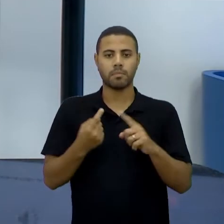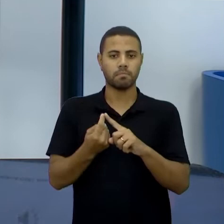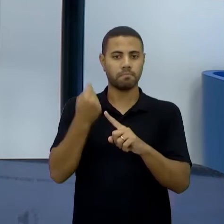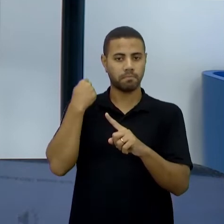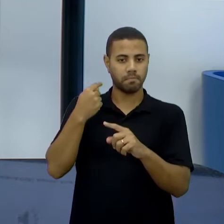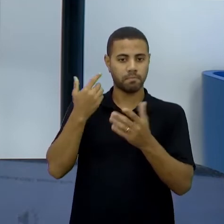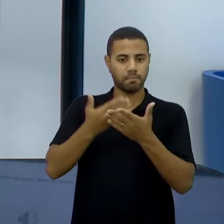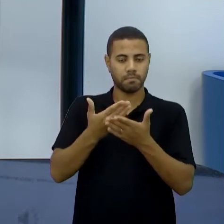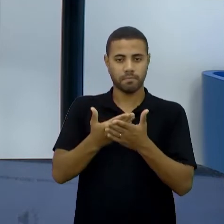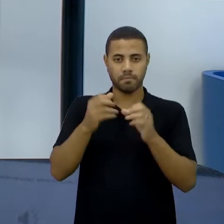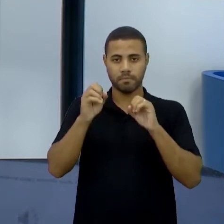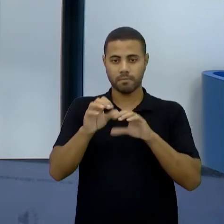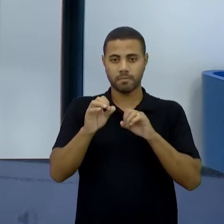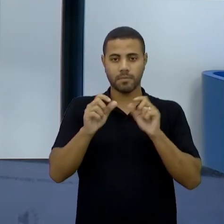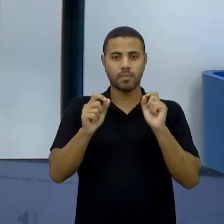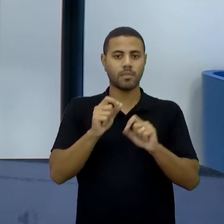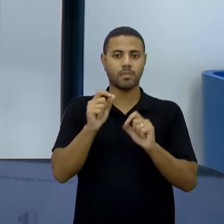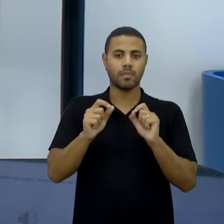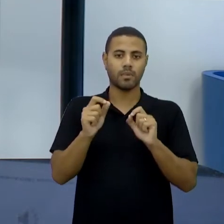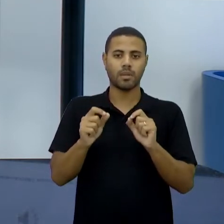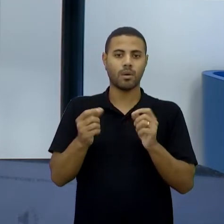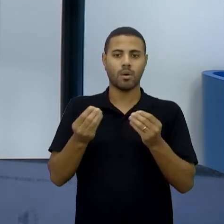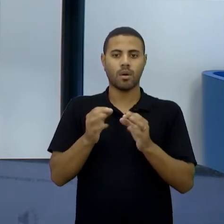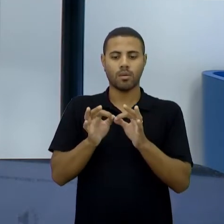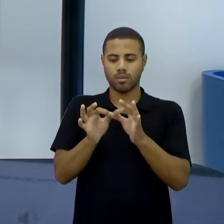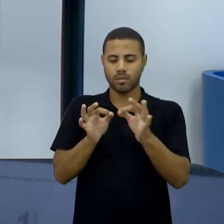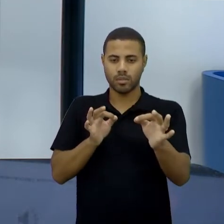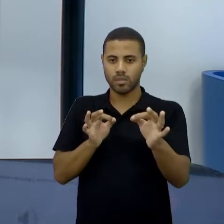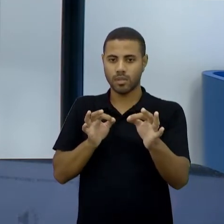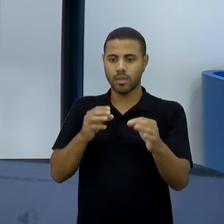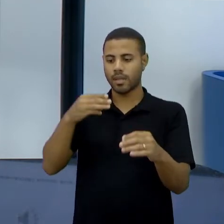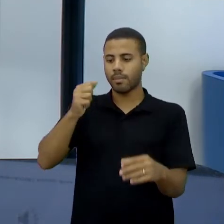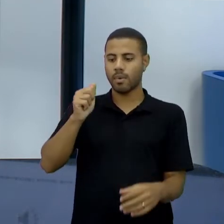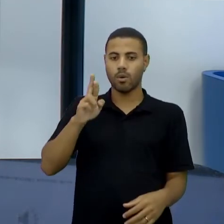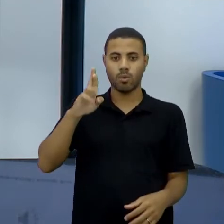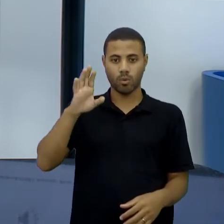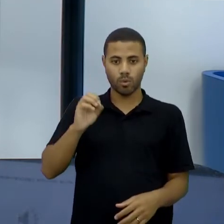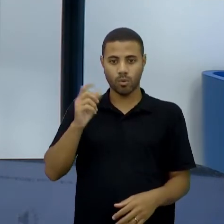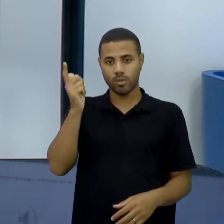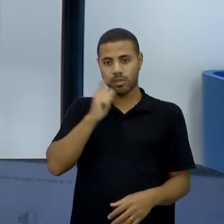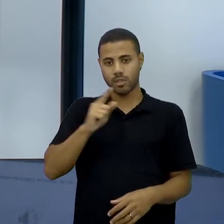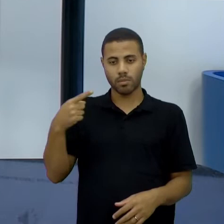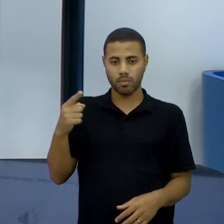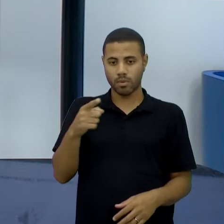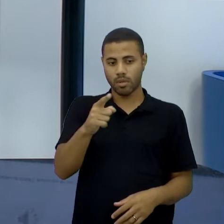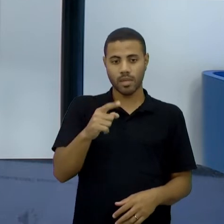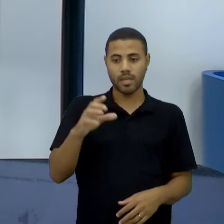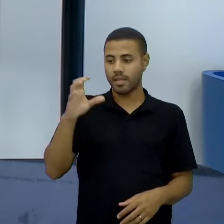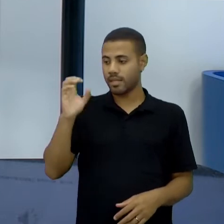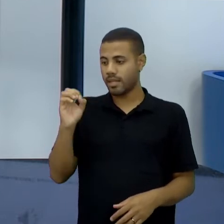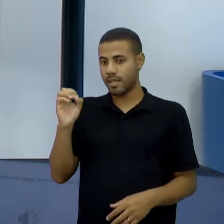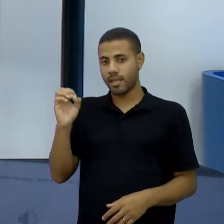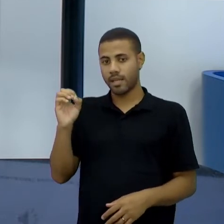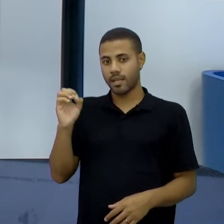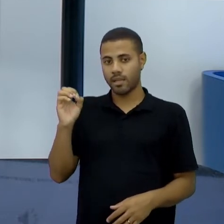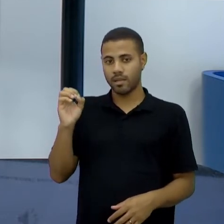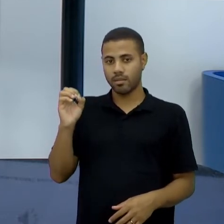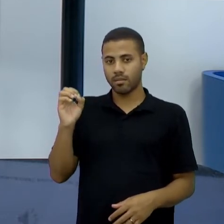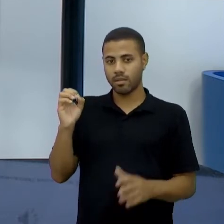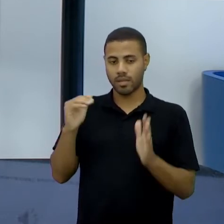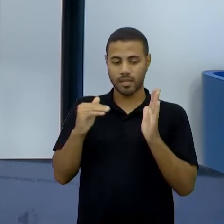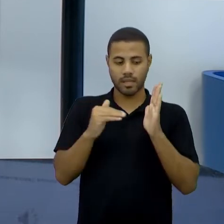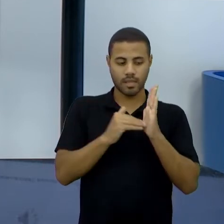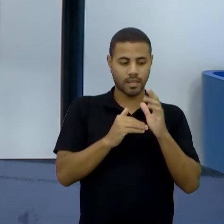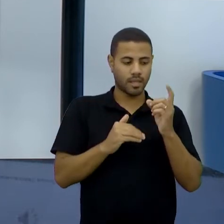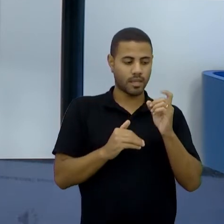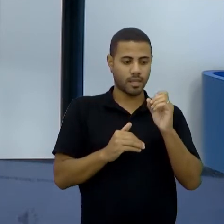anterior, ele falou o seguinte: qual é a distância que o móvel percorreu se ele anda de 0 a 100 km por hora